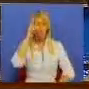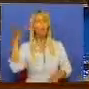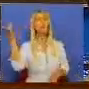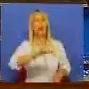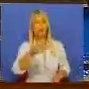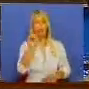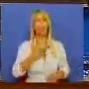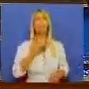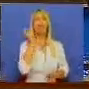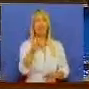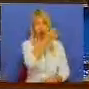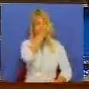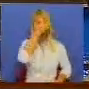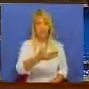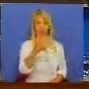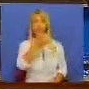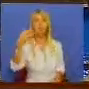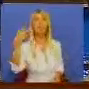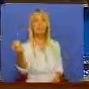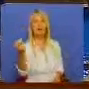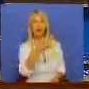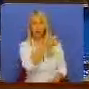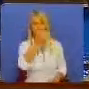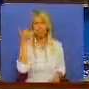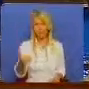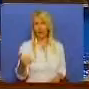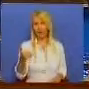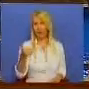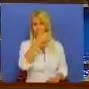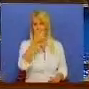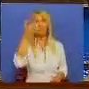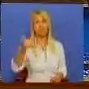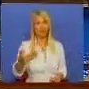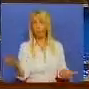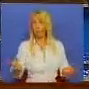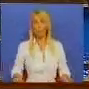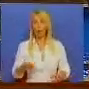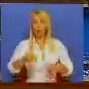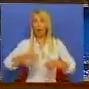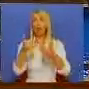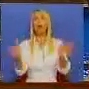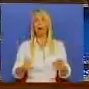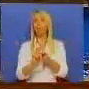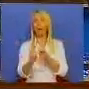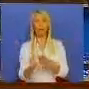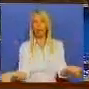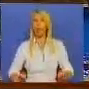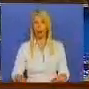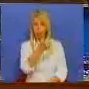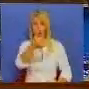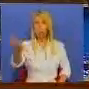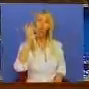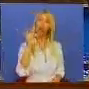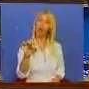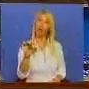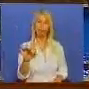era 2007-2013. Em 2007 não houve candidaturas abertas, não houve pagamentos feitos. Em 2008, com requintes